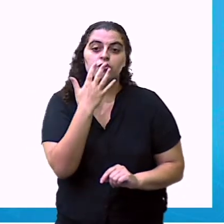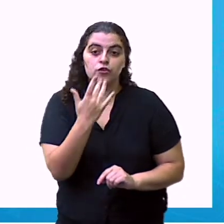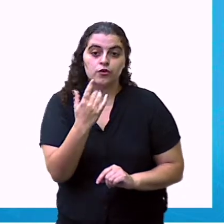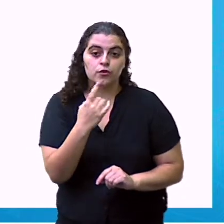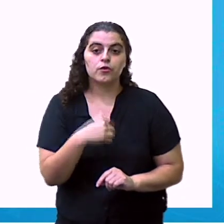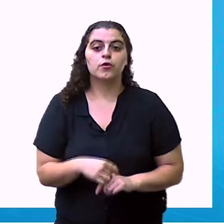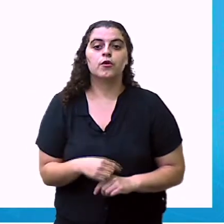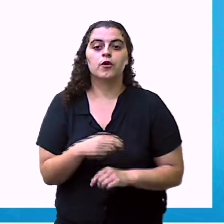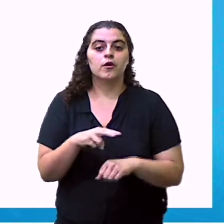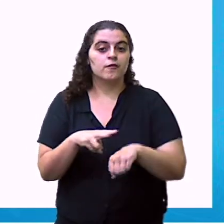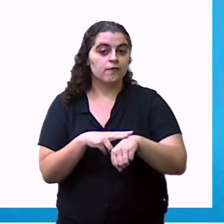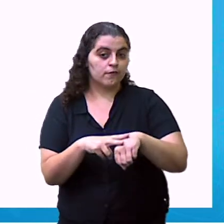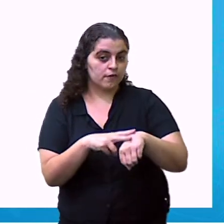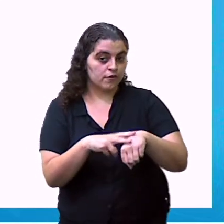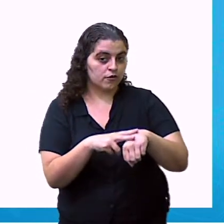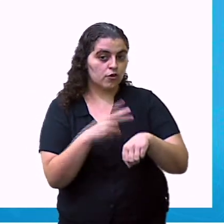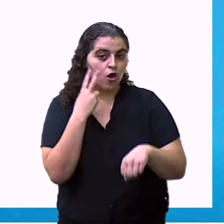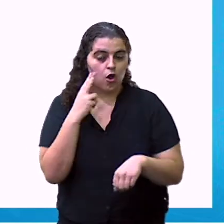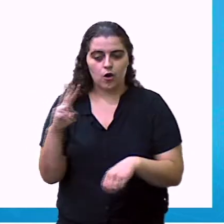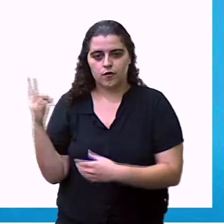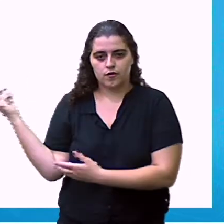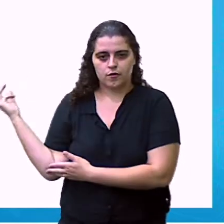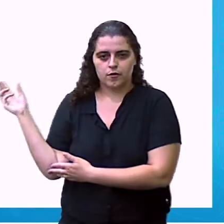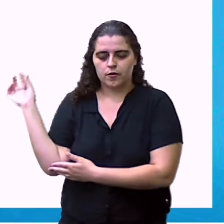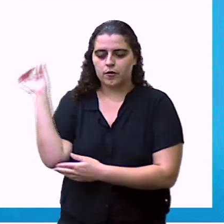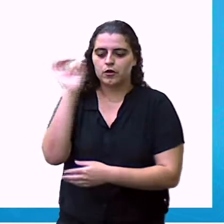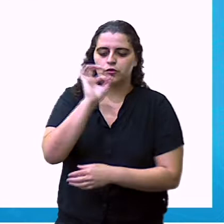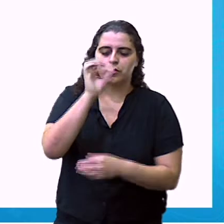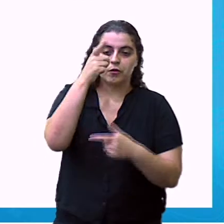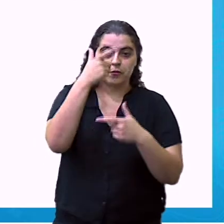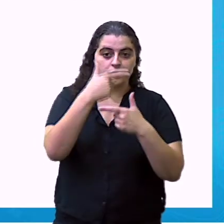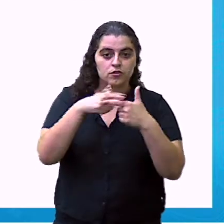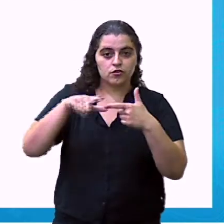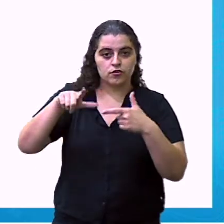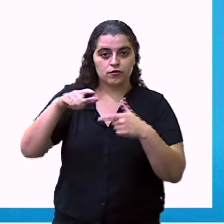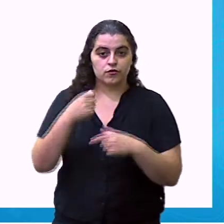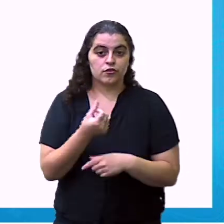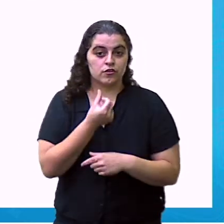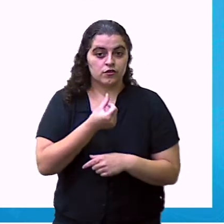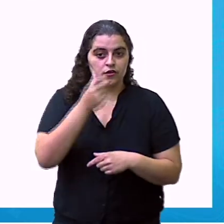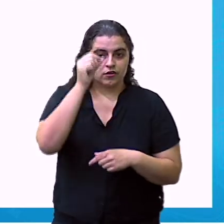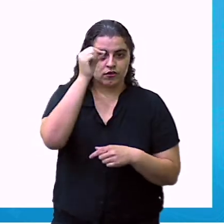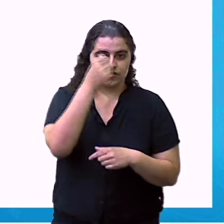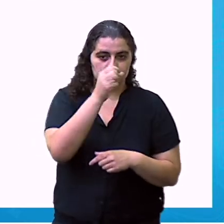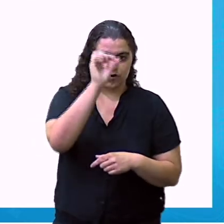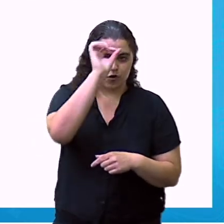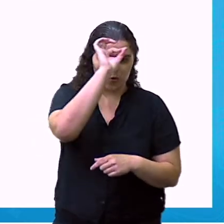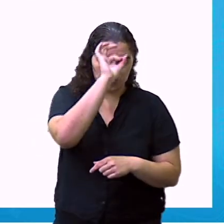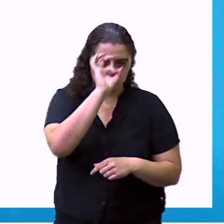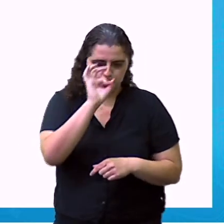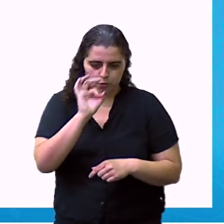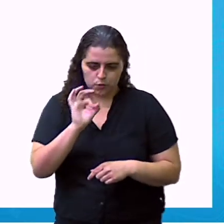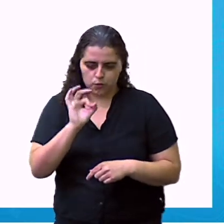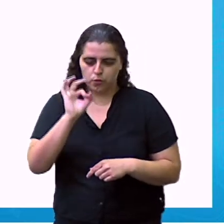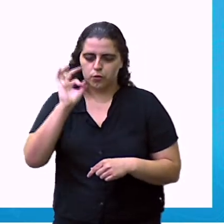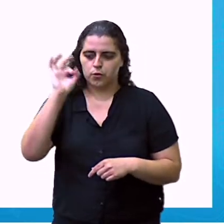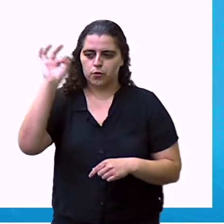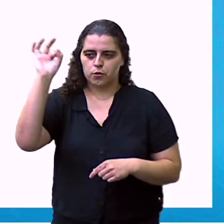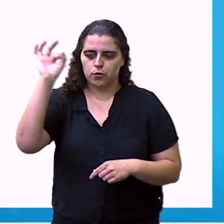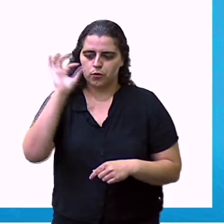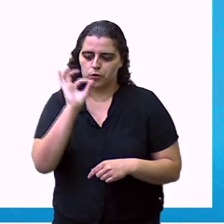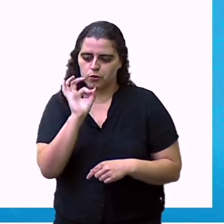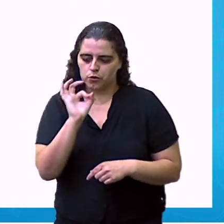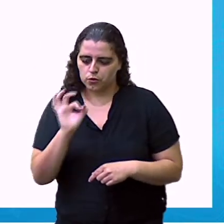Quando eu pego esse círculo e faço a fração dele em 6 partes, e olha só, quantas partes